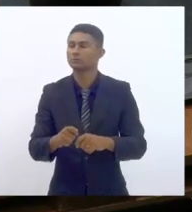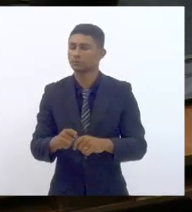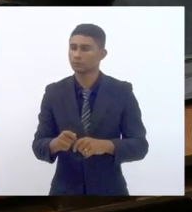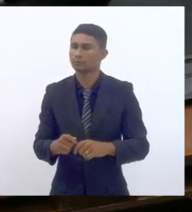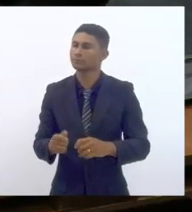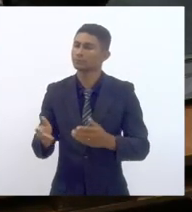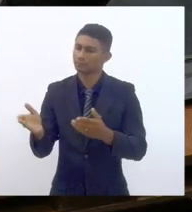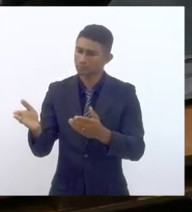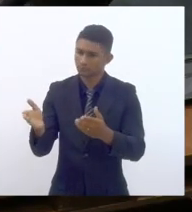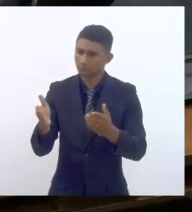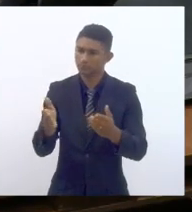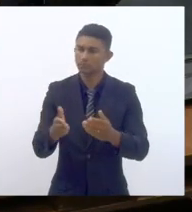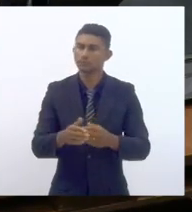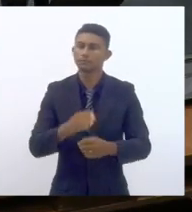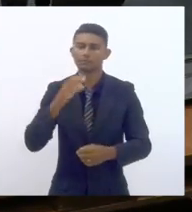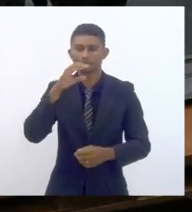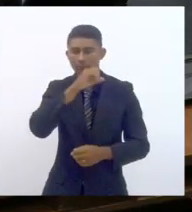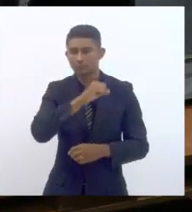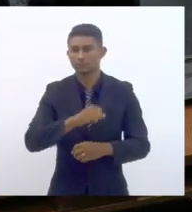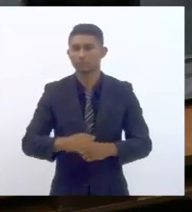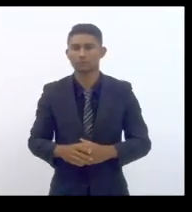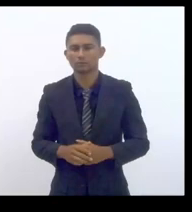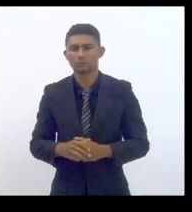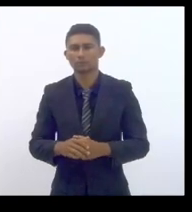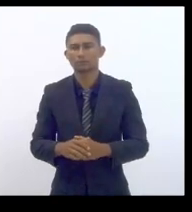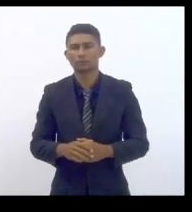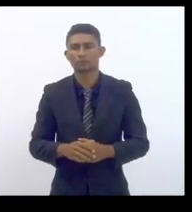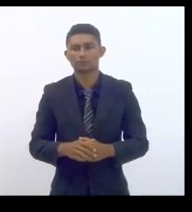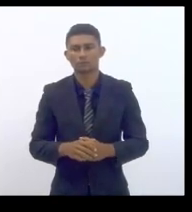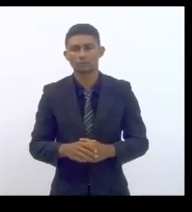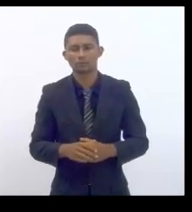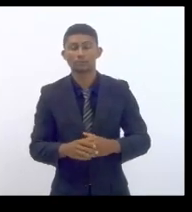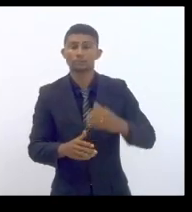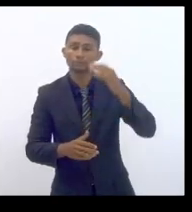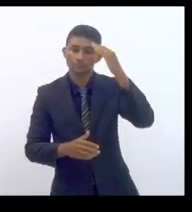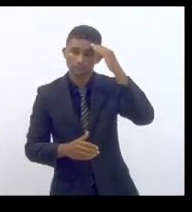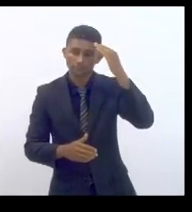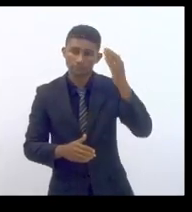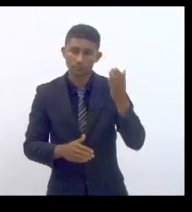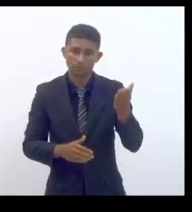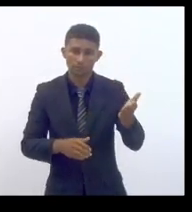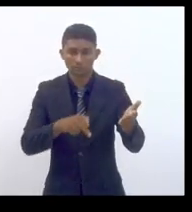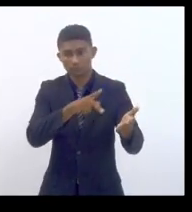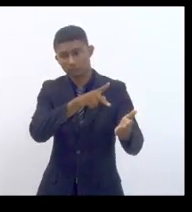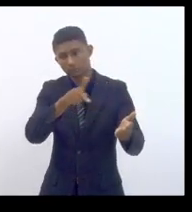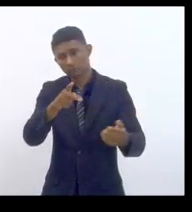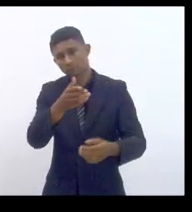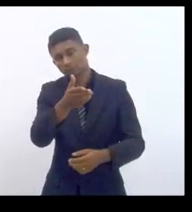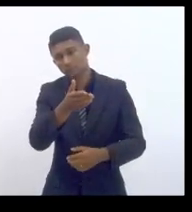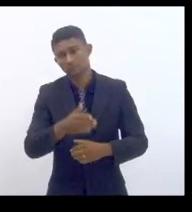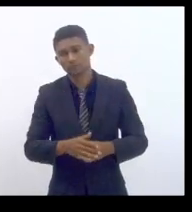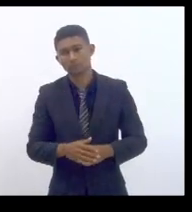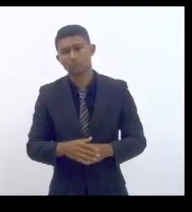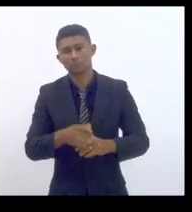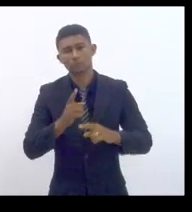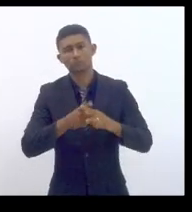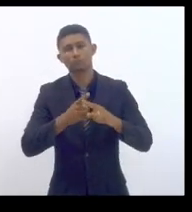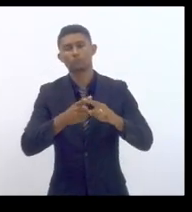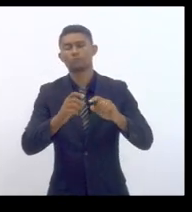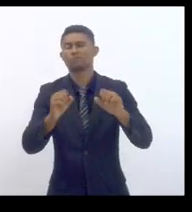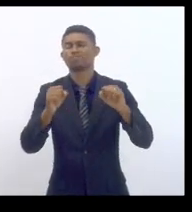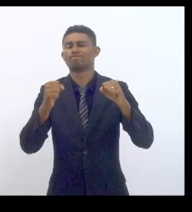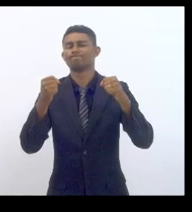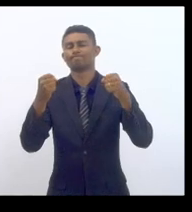presidente. Muito rápido. Presidente, agradecer a Vossa Excelência. Presidente, agradecer a Vossa Excelência a todo o esforço que